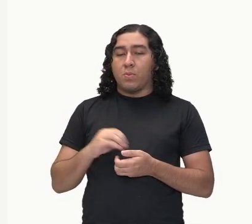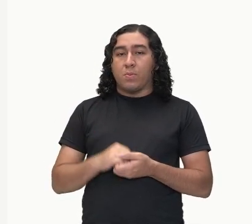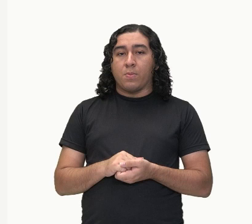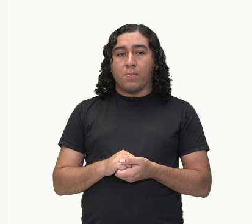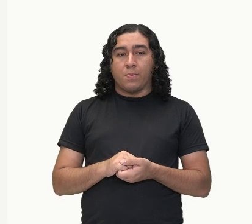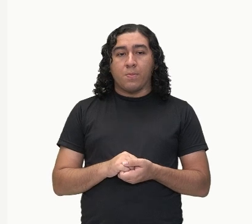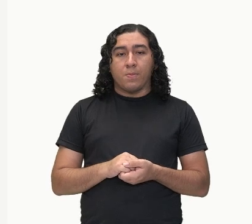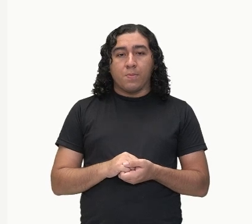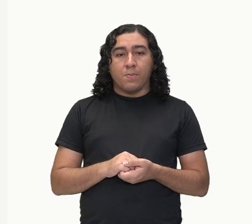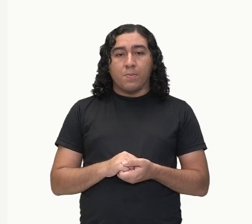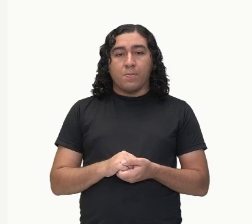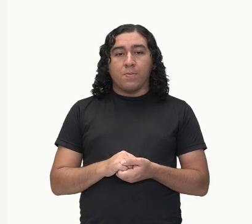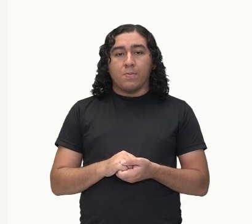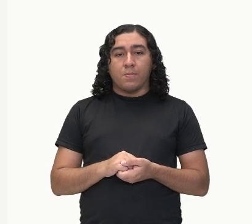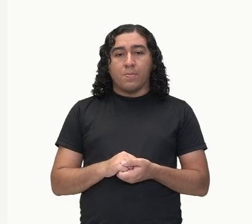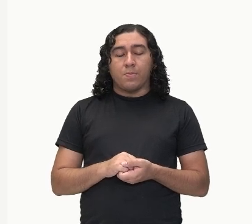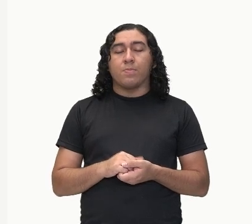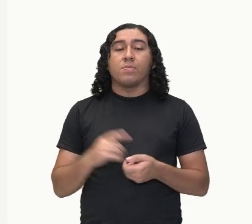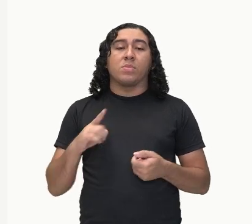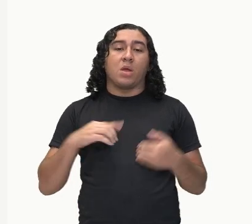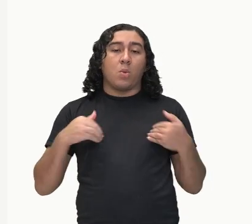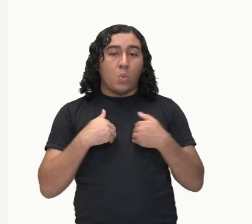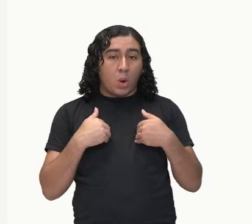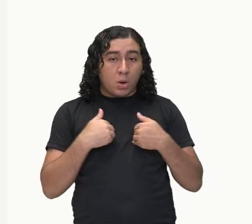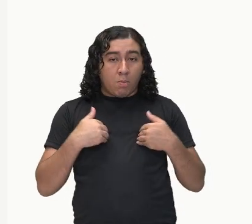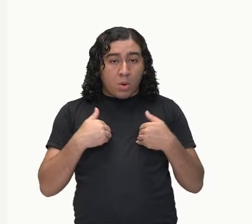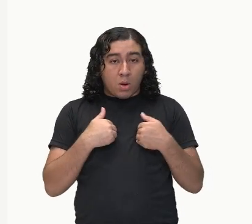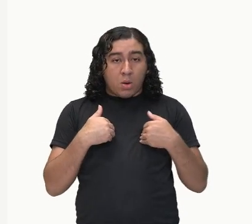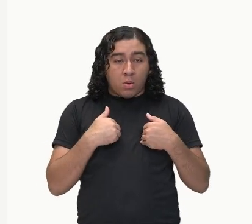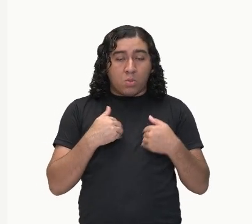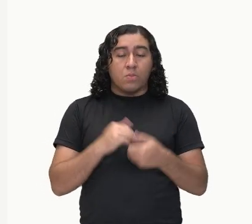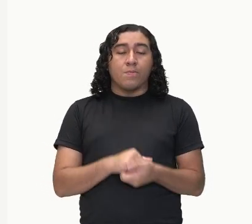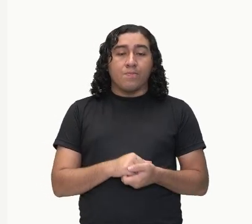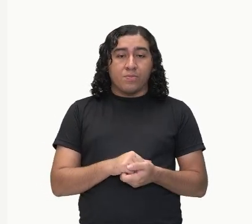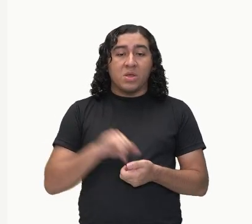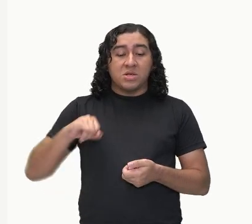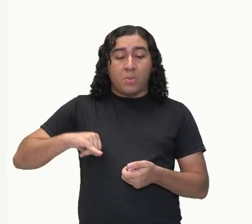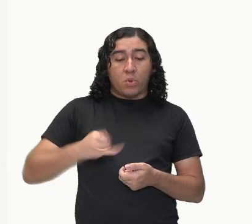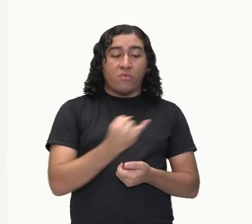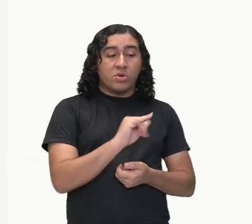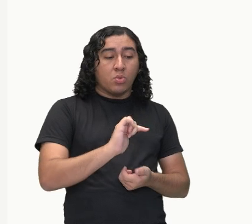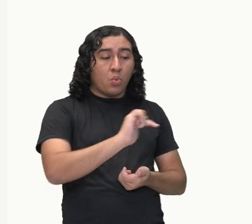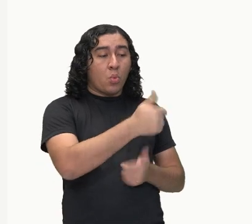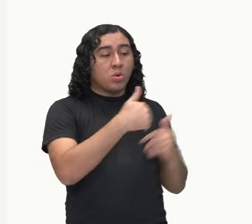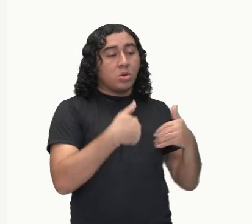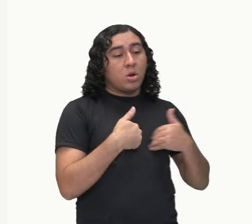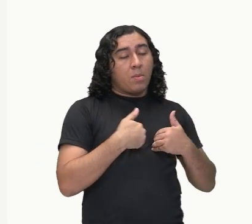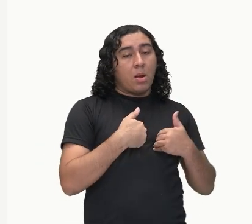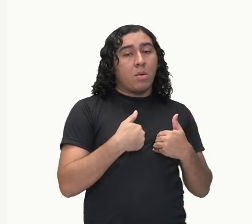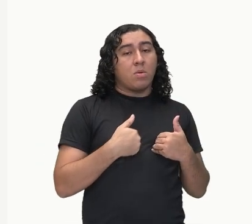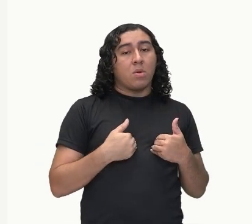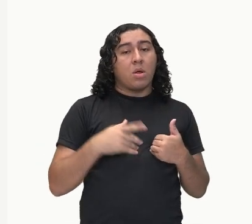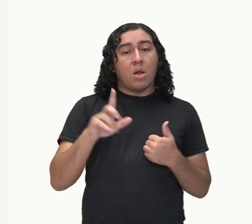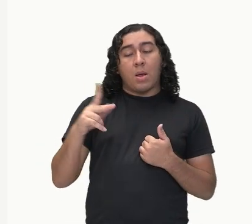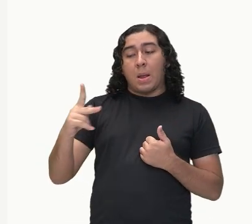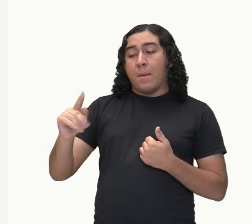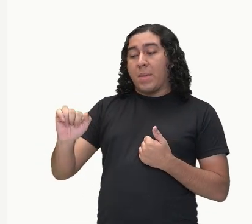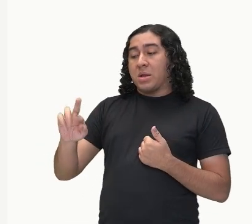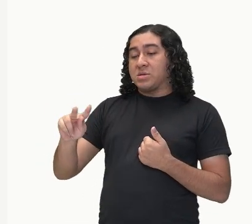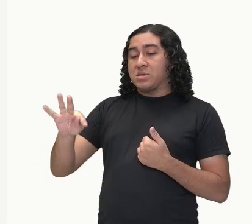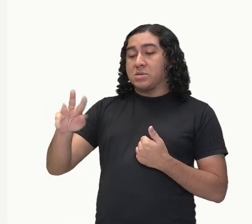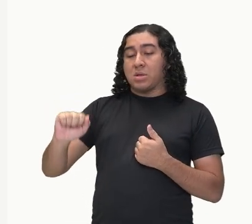ela é parasita, né, se beneficia da outra, que vai ser o seu hospedeiro, né? Essa é uma relação de parasita e